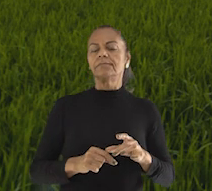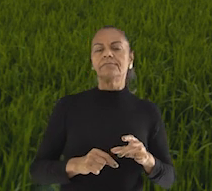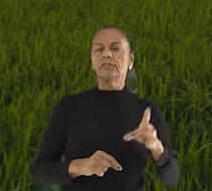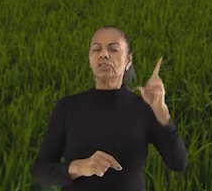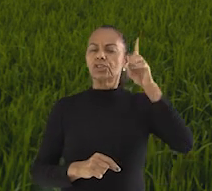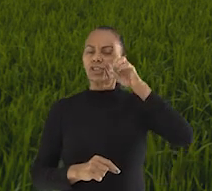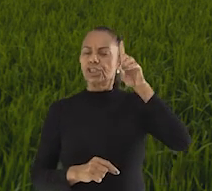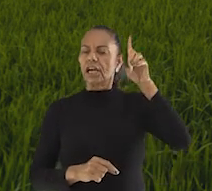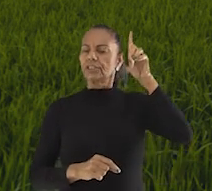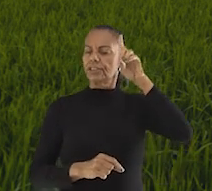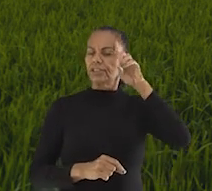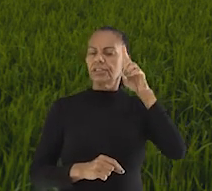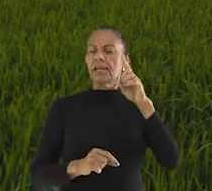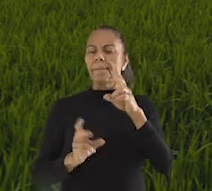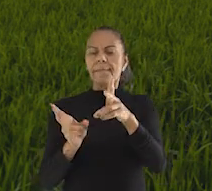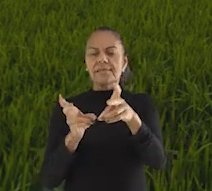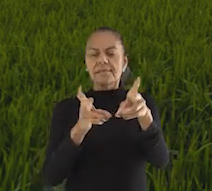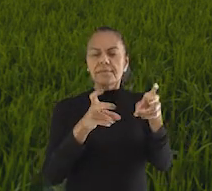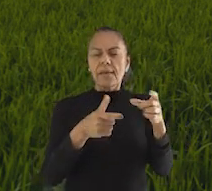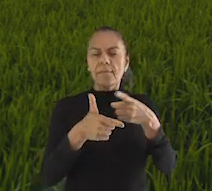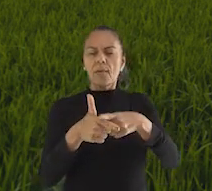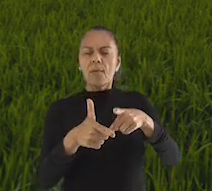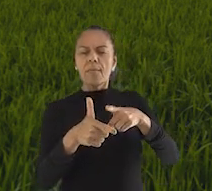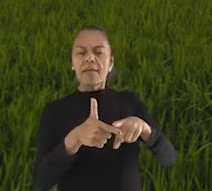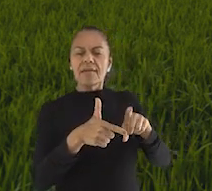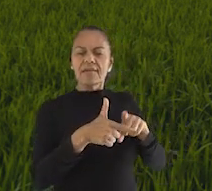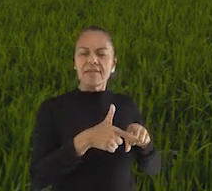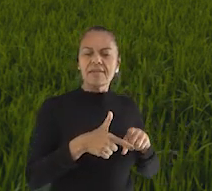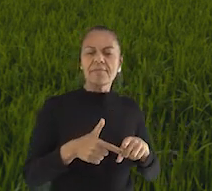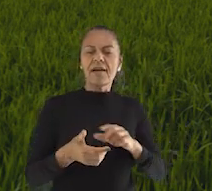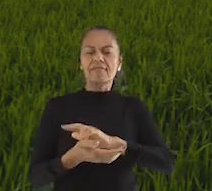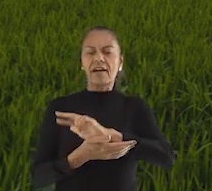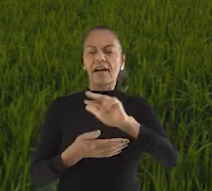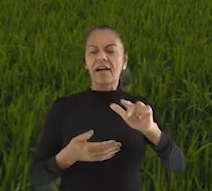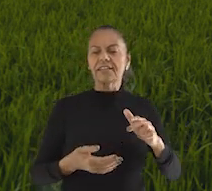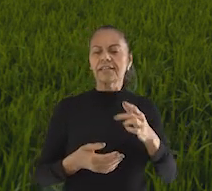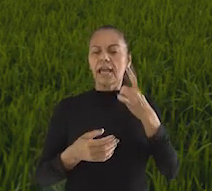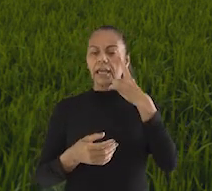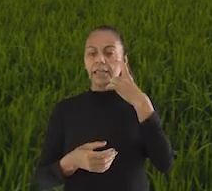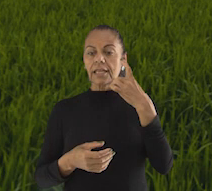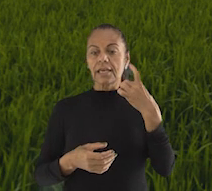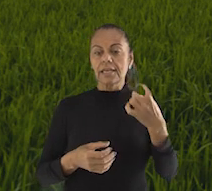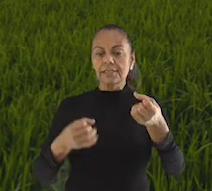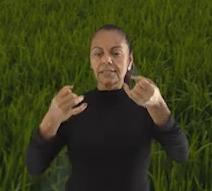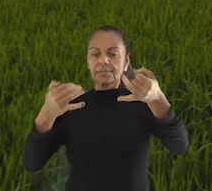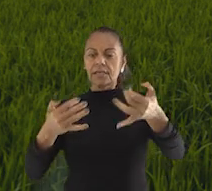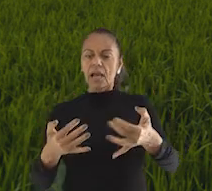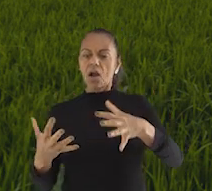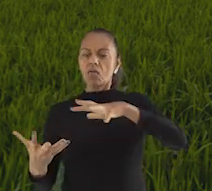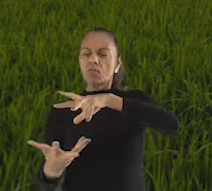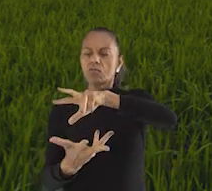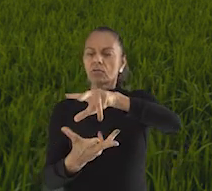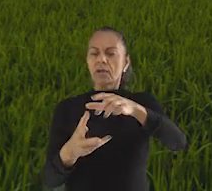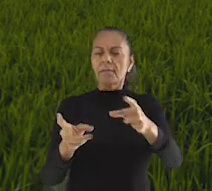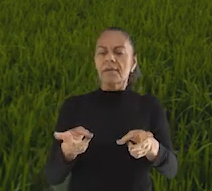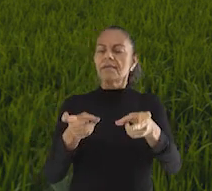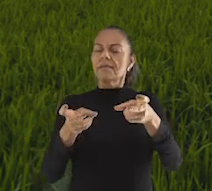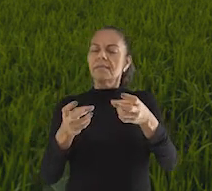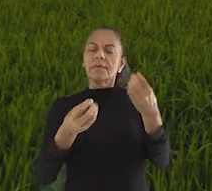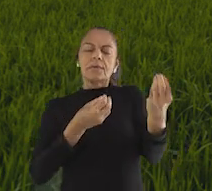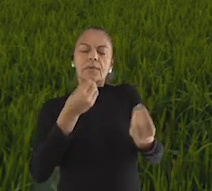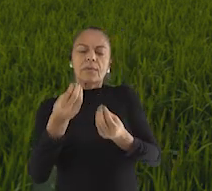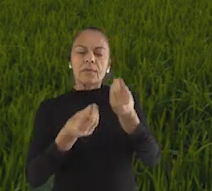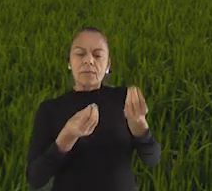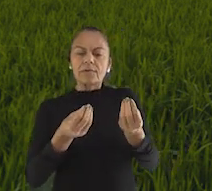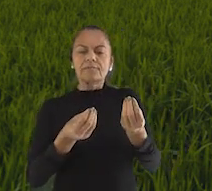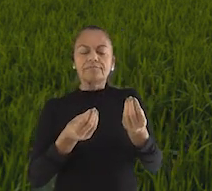fatos observados cotidianamente, interessando-se pela busca de explicações e pela ampliação de sua visão de mundo. O